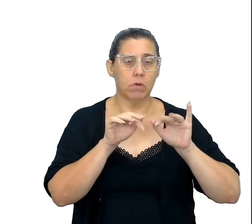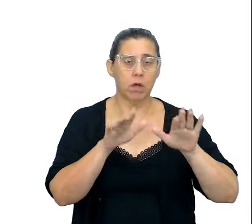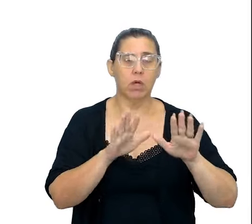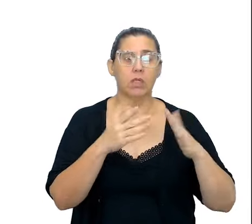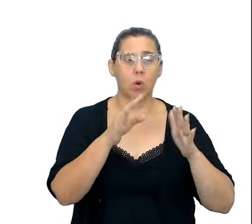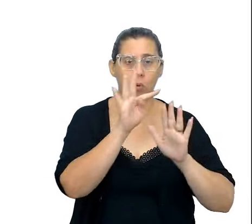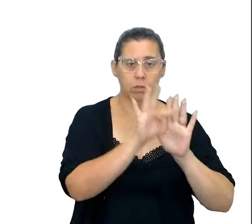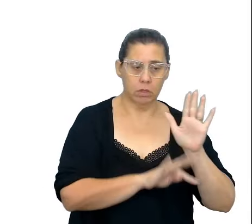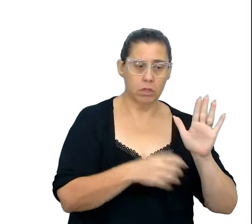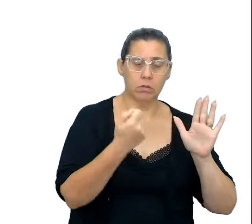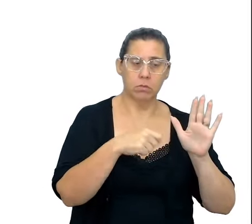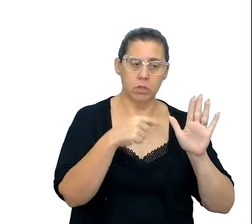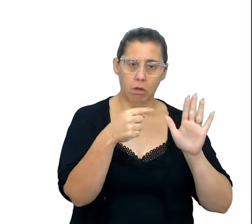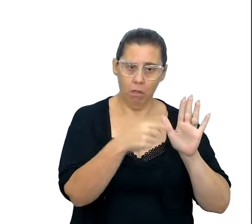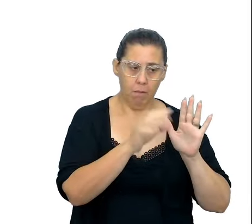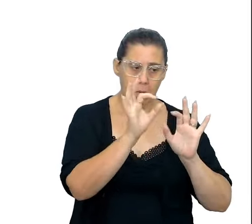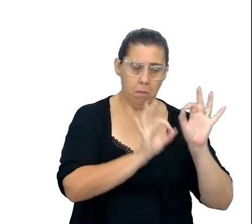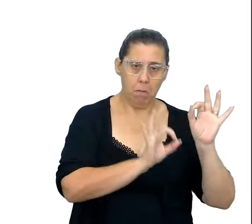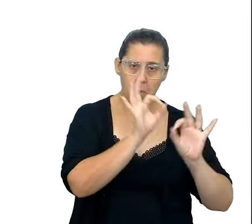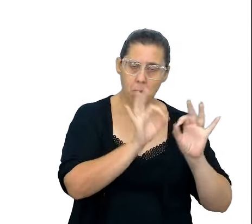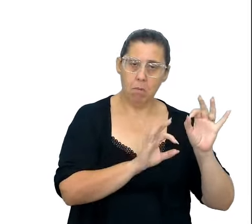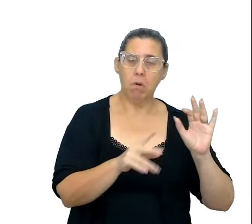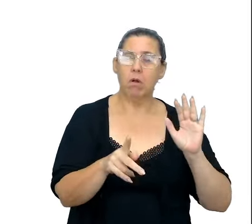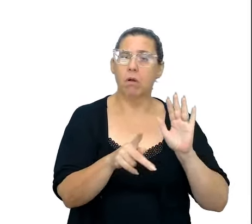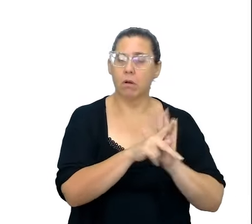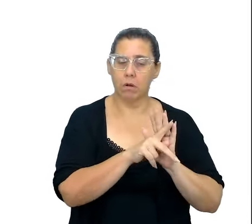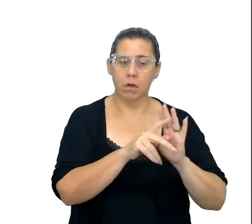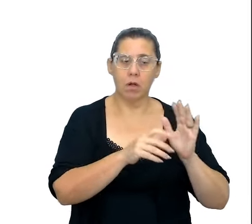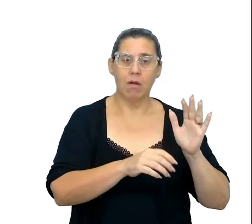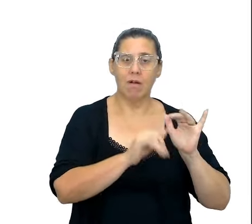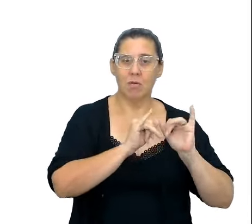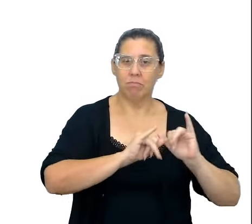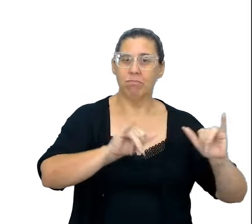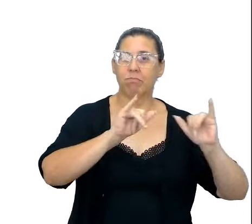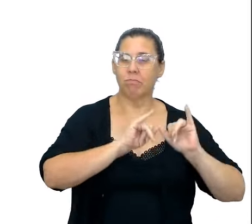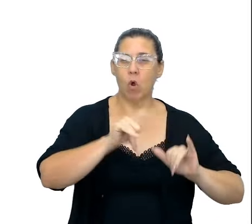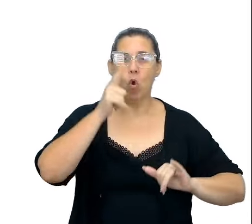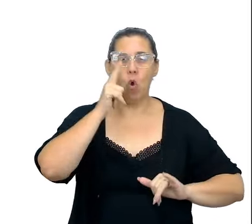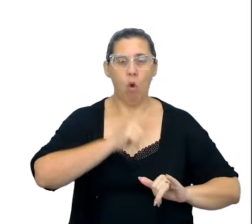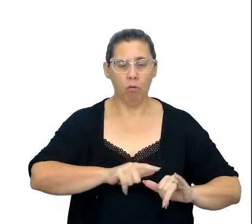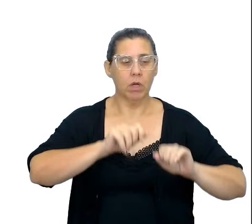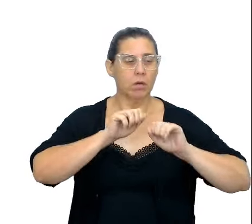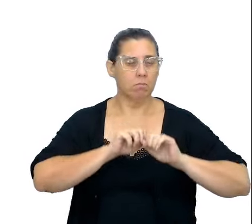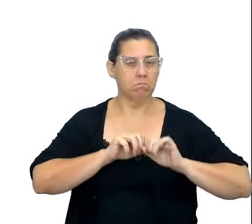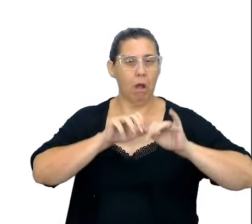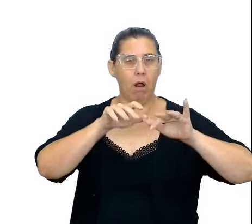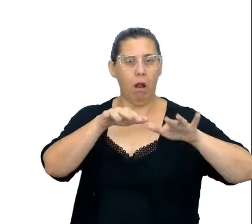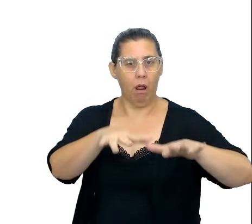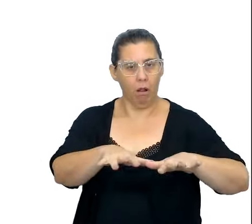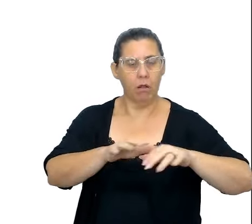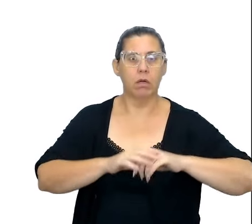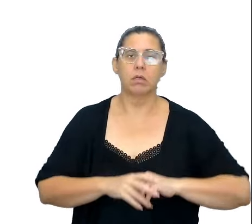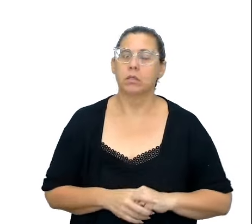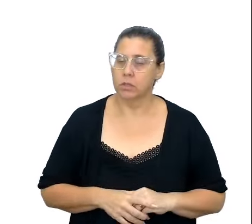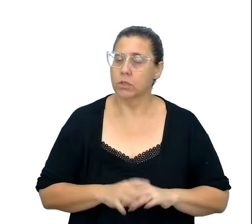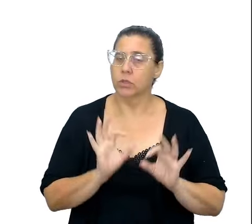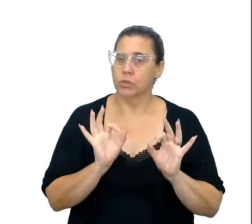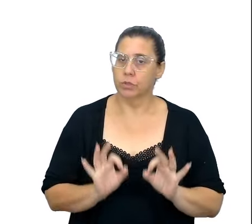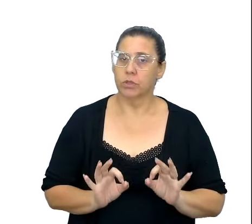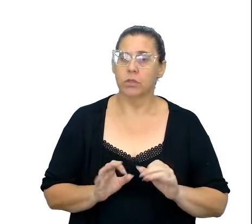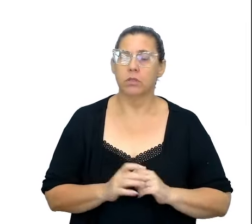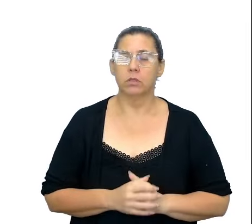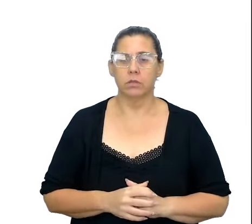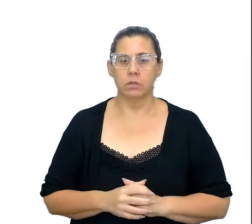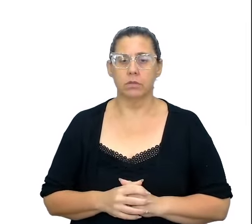ele seja construído para que essa mensagem consiga ser transmitida adequadamente a